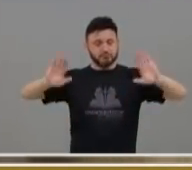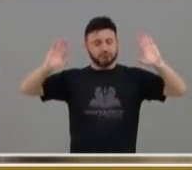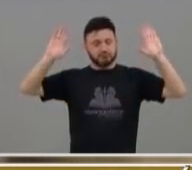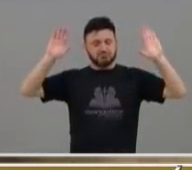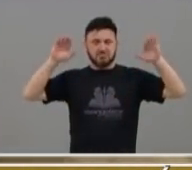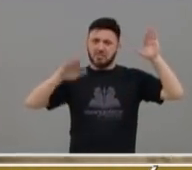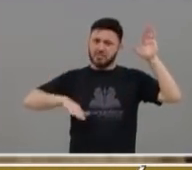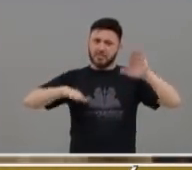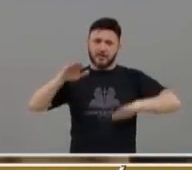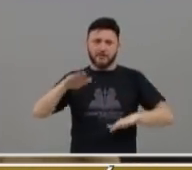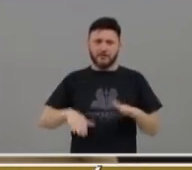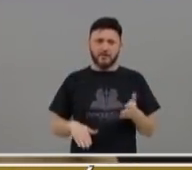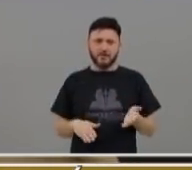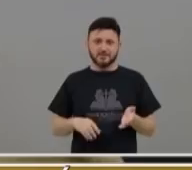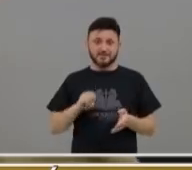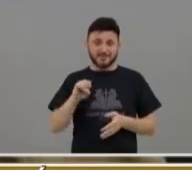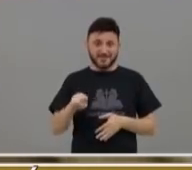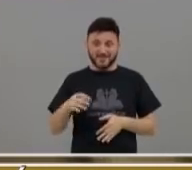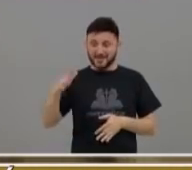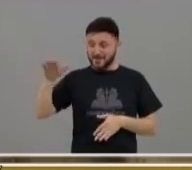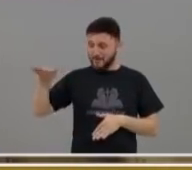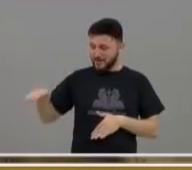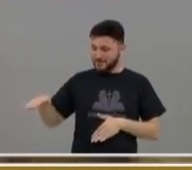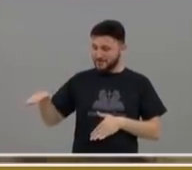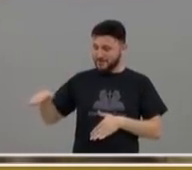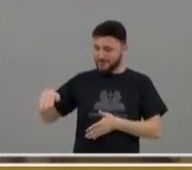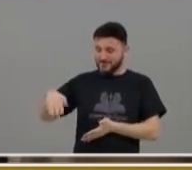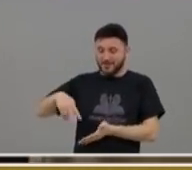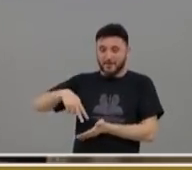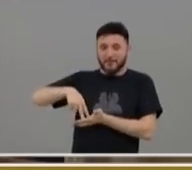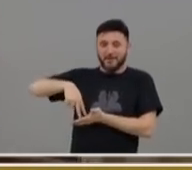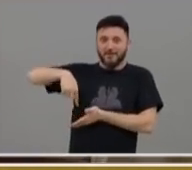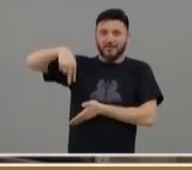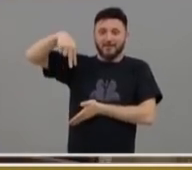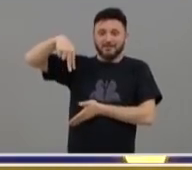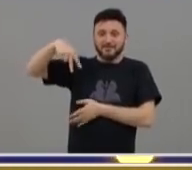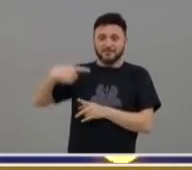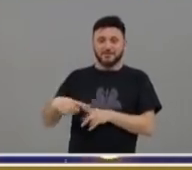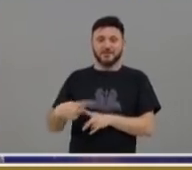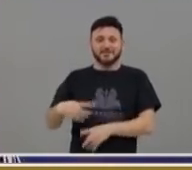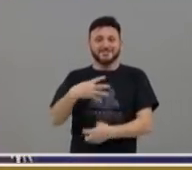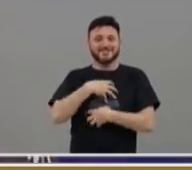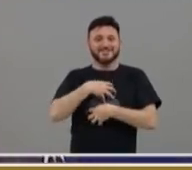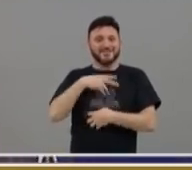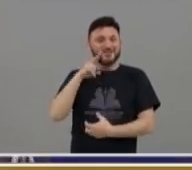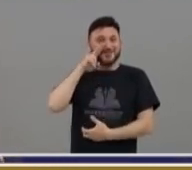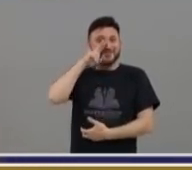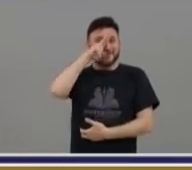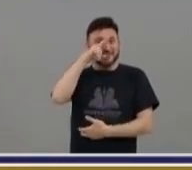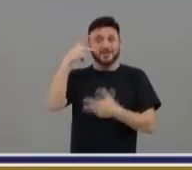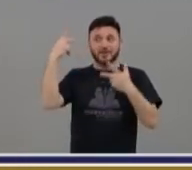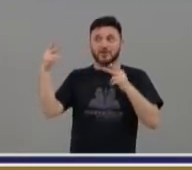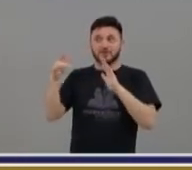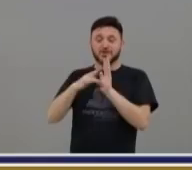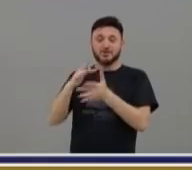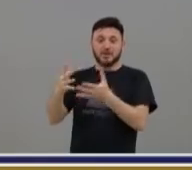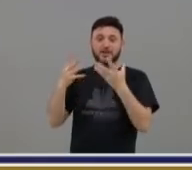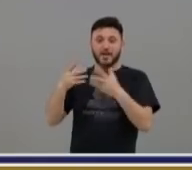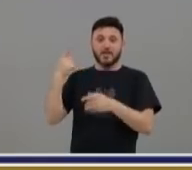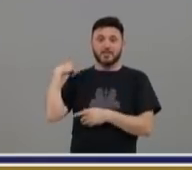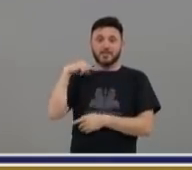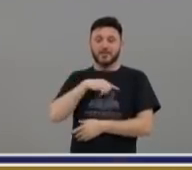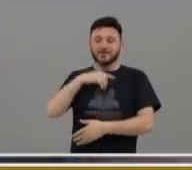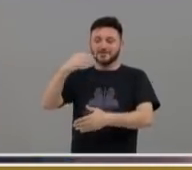pequenininho, deixa ele na ponta do pé, para ele sentir essa força, porque é assim que o Senhor nos quer carregar